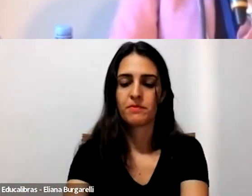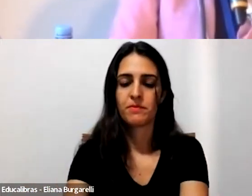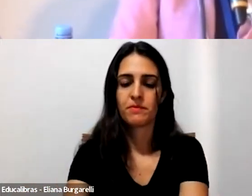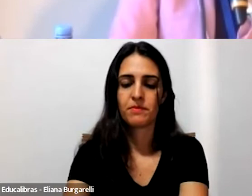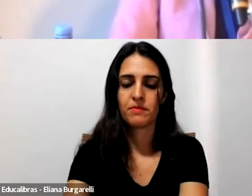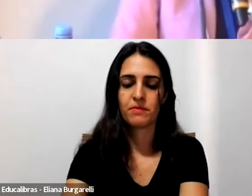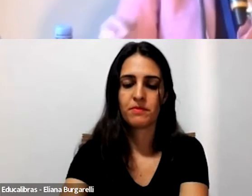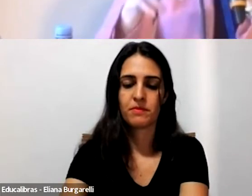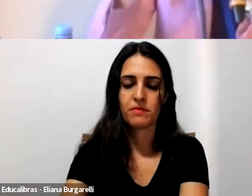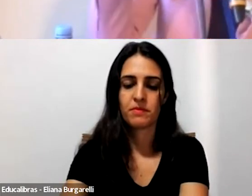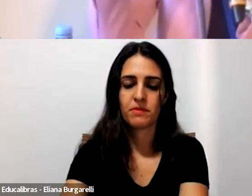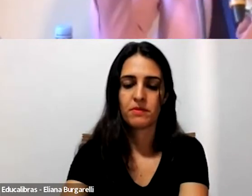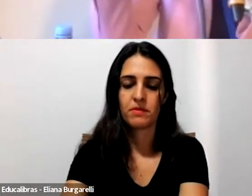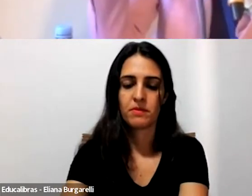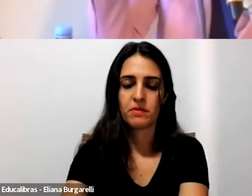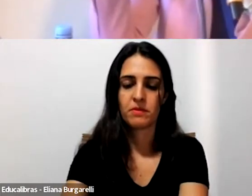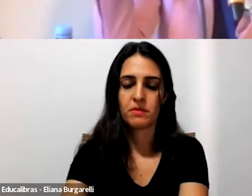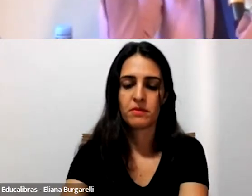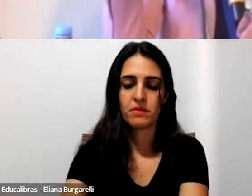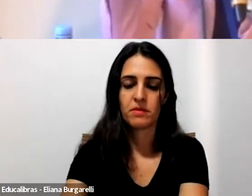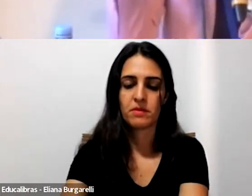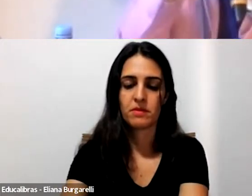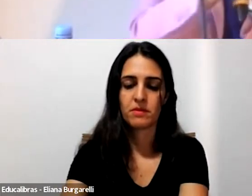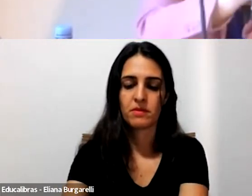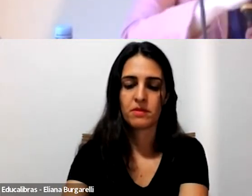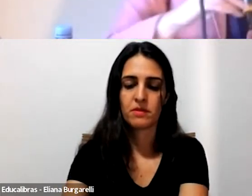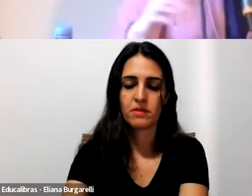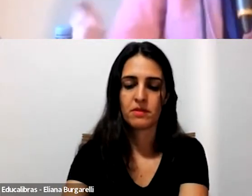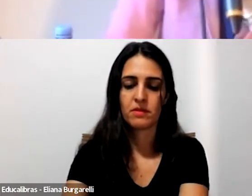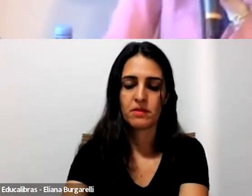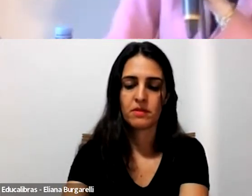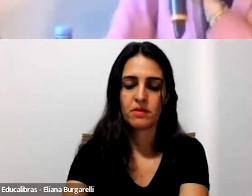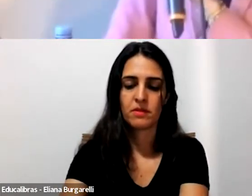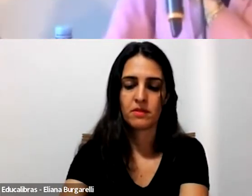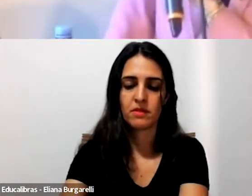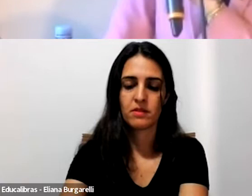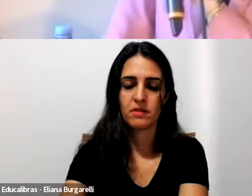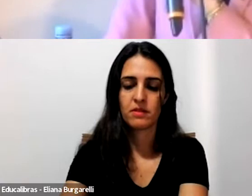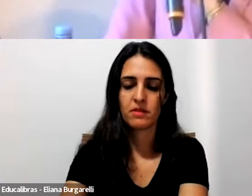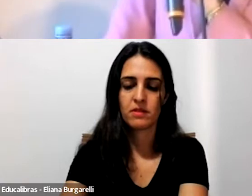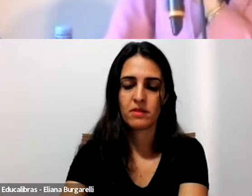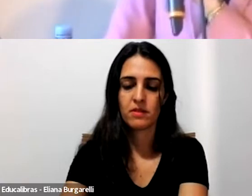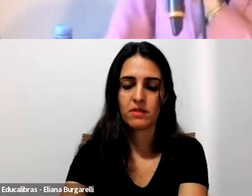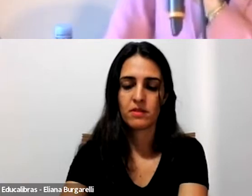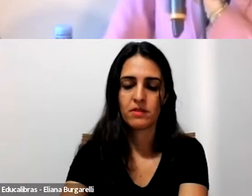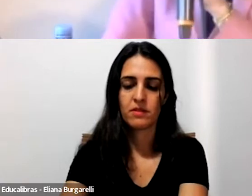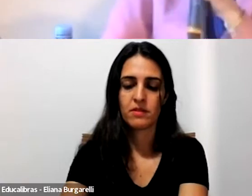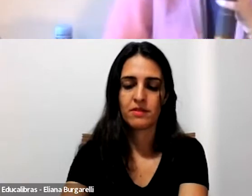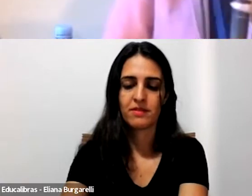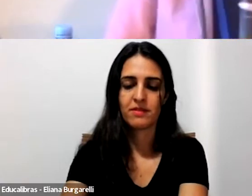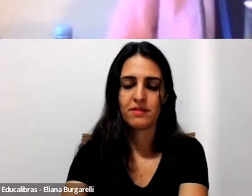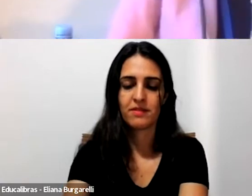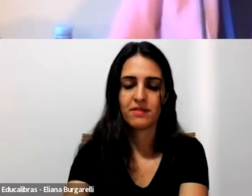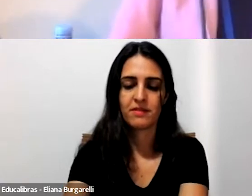espaço para as perguntas. Os micrófonos estão de cada lado da sala e também no Zoom. Qu'est-ce qu'on fait? On